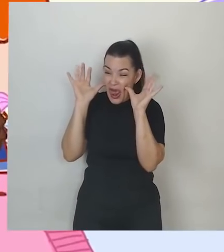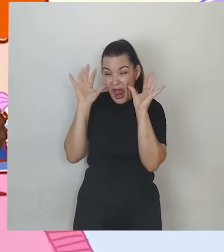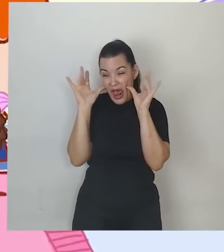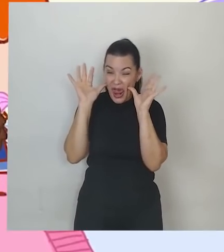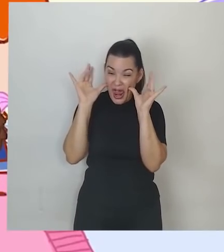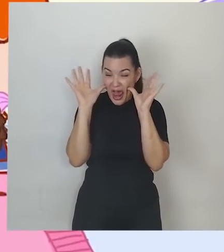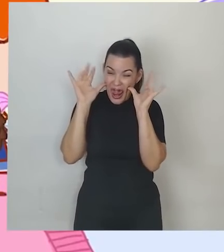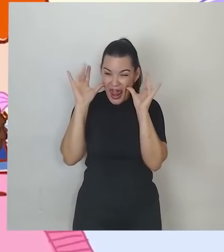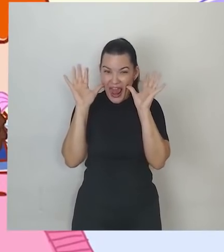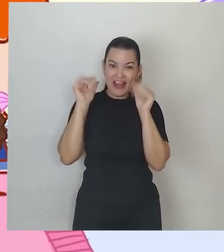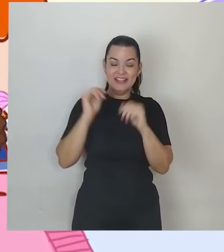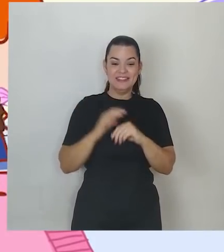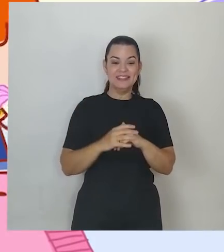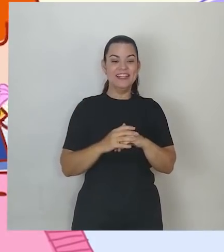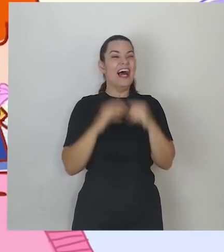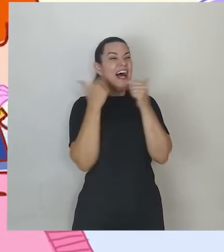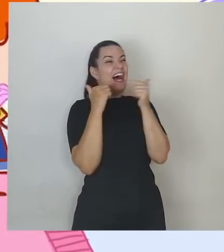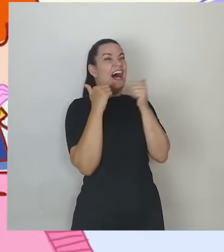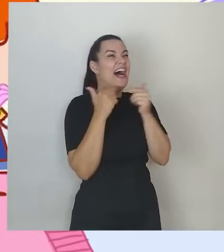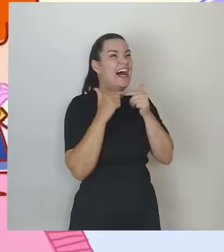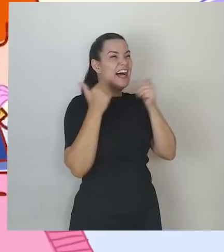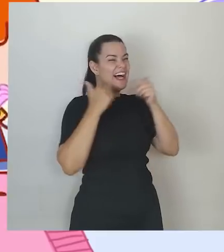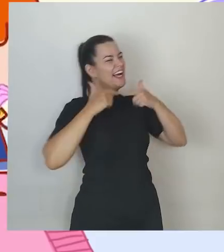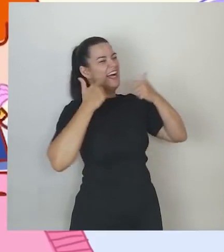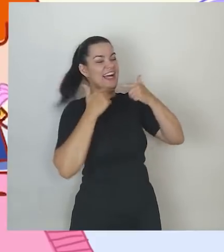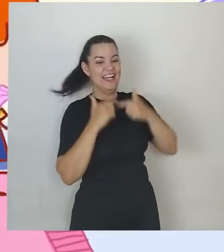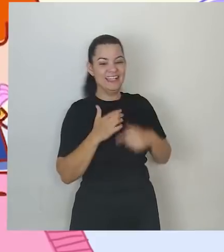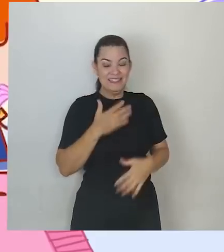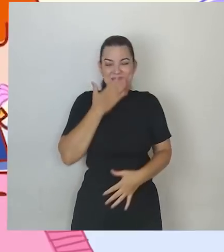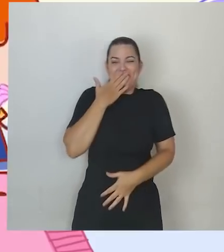Blá, blá, blá, blá, blá.